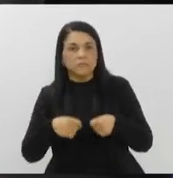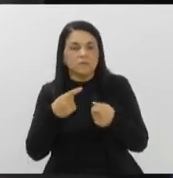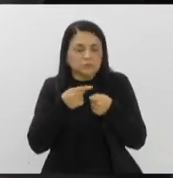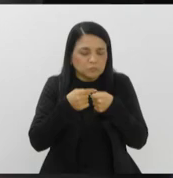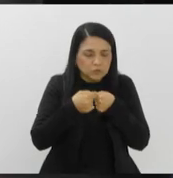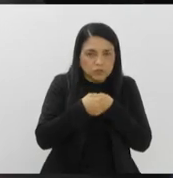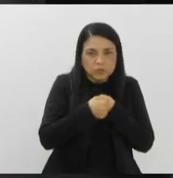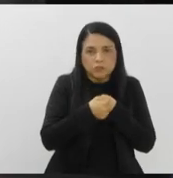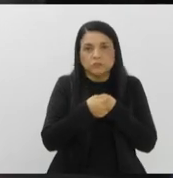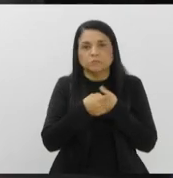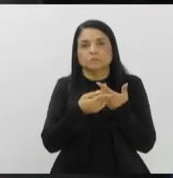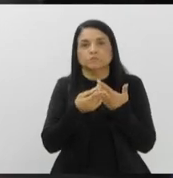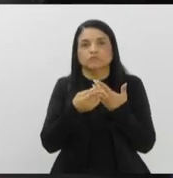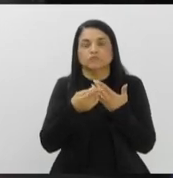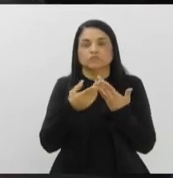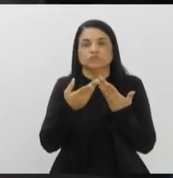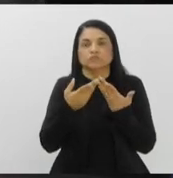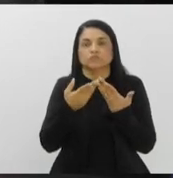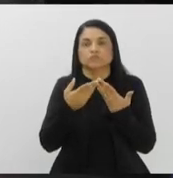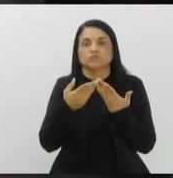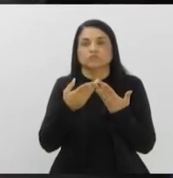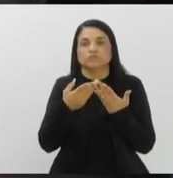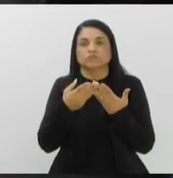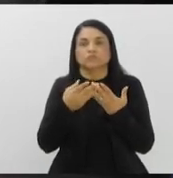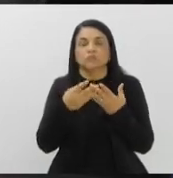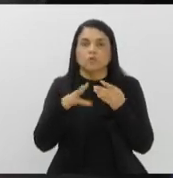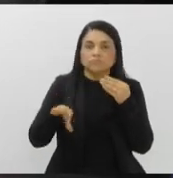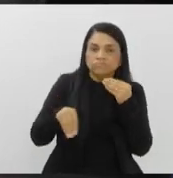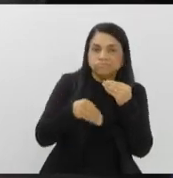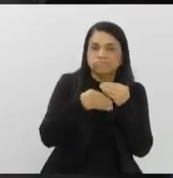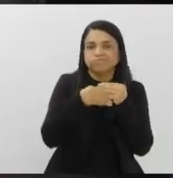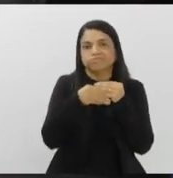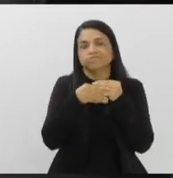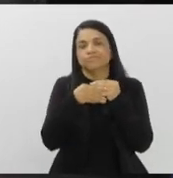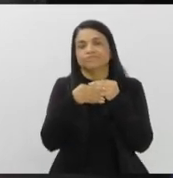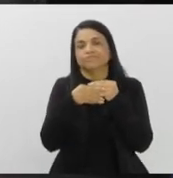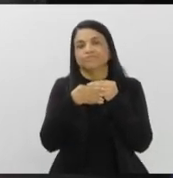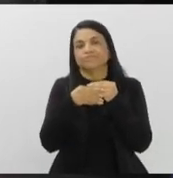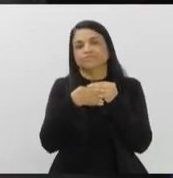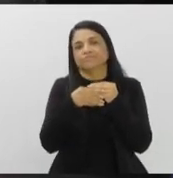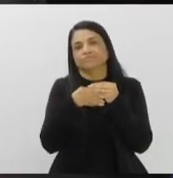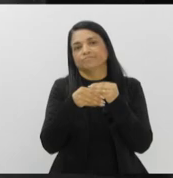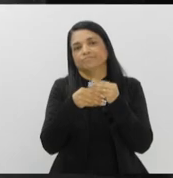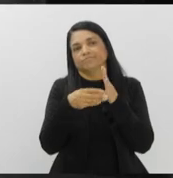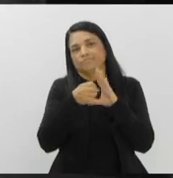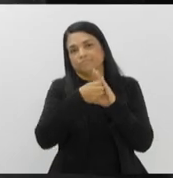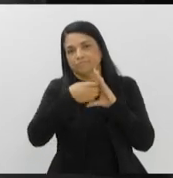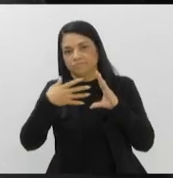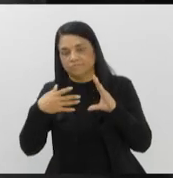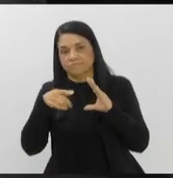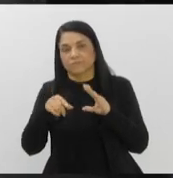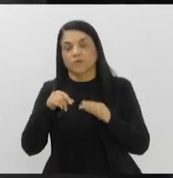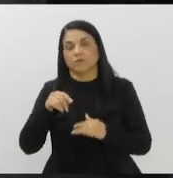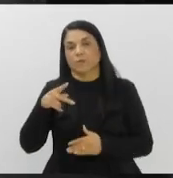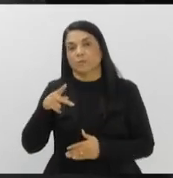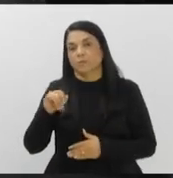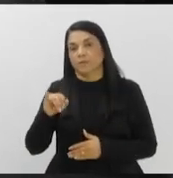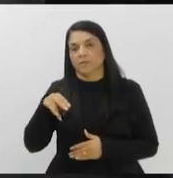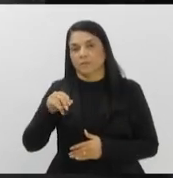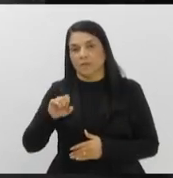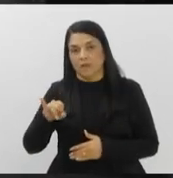próximos, e colocou, chamou, acoplou esse critério, no mais um dos novos critérios do PNAE. Só que eu queria